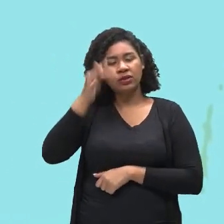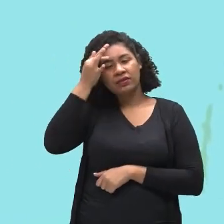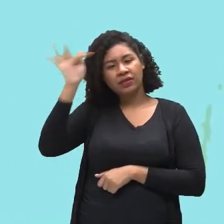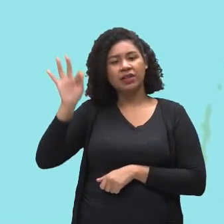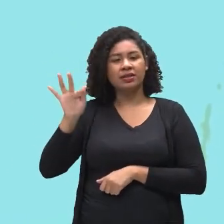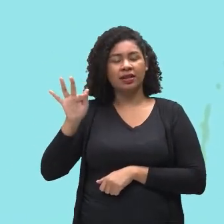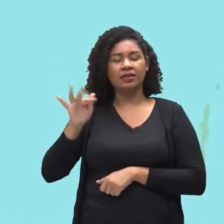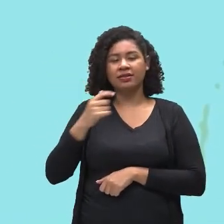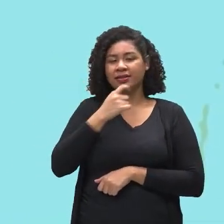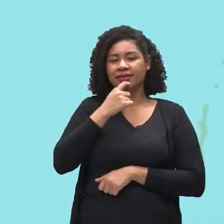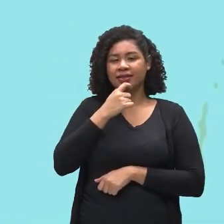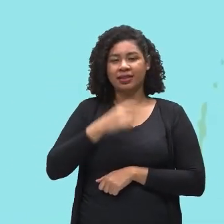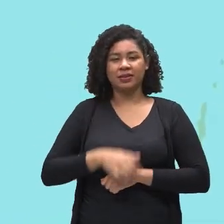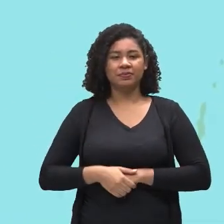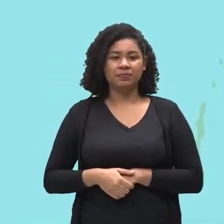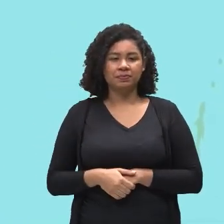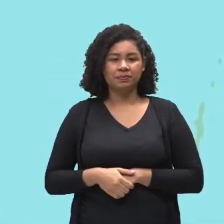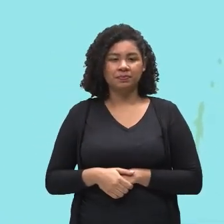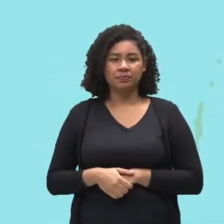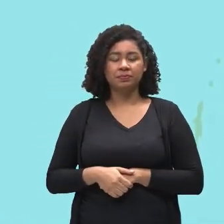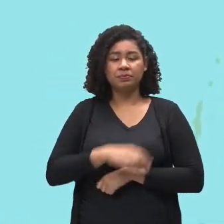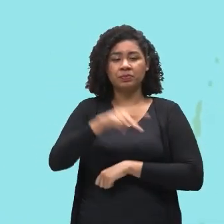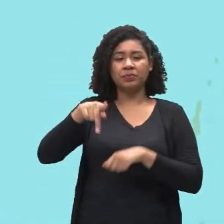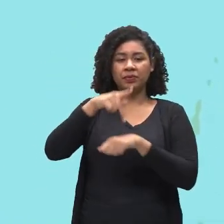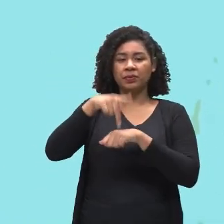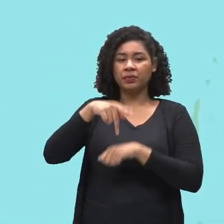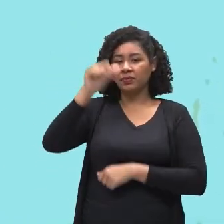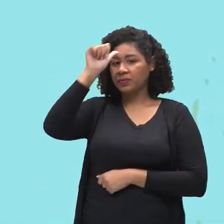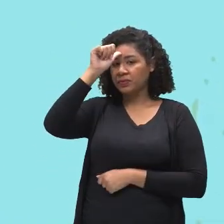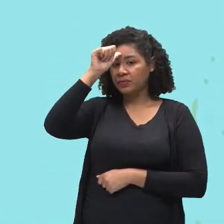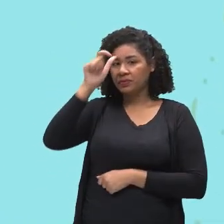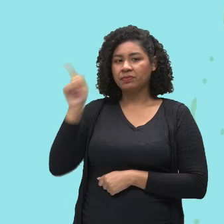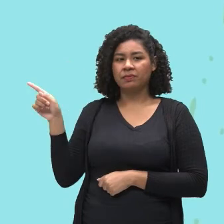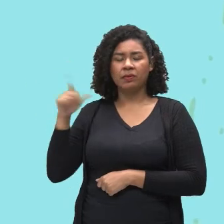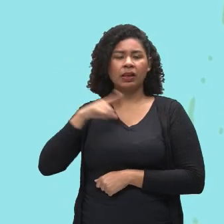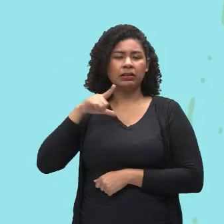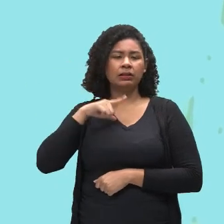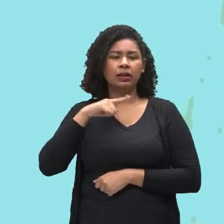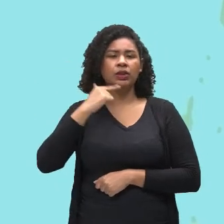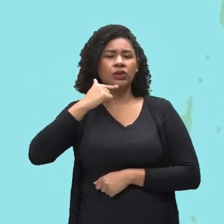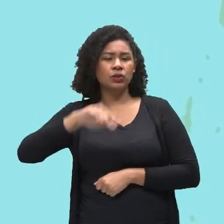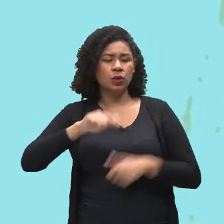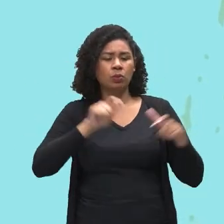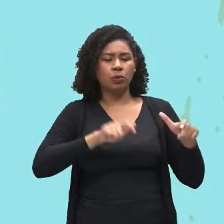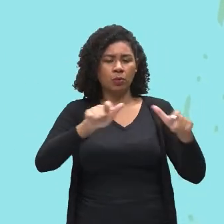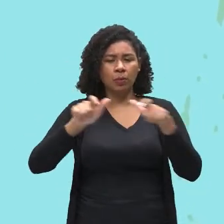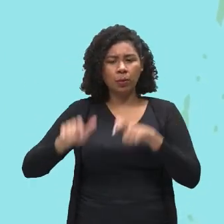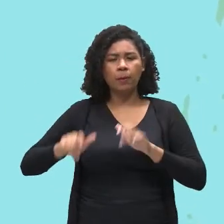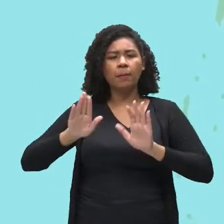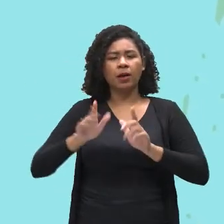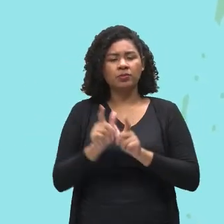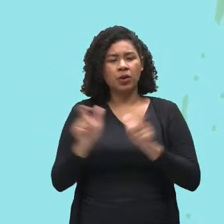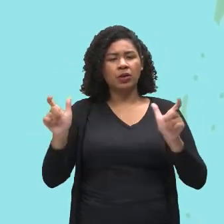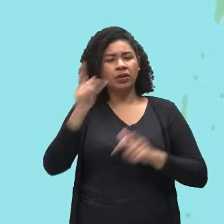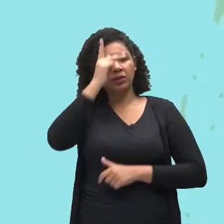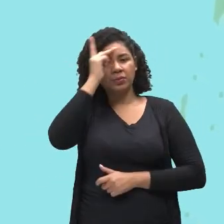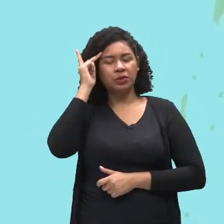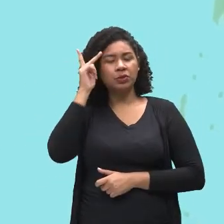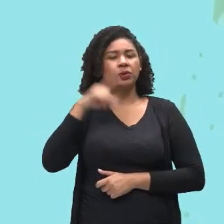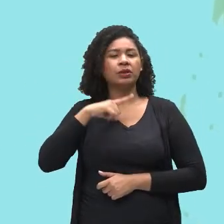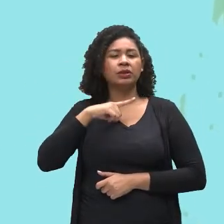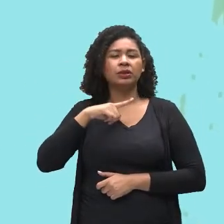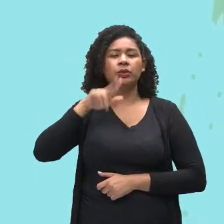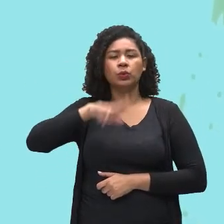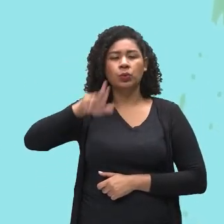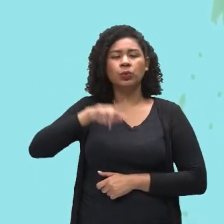Índia. Apesar de existirem idiomas locais, a maior parte das pessoas fala inglês no dia a dia, com a família, no trabalho,